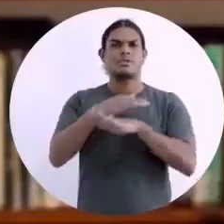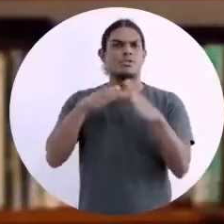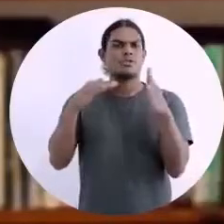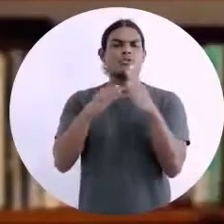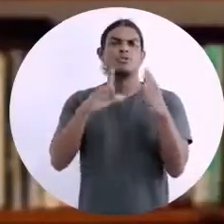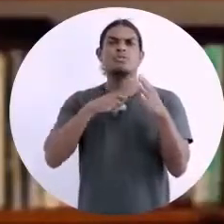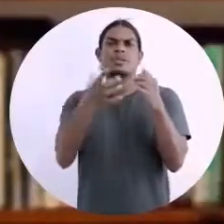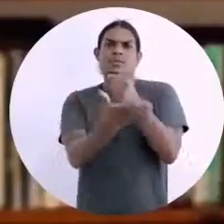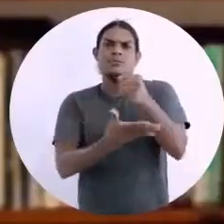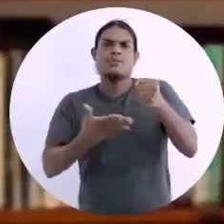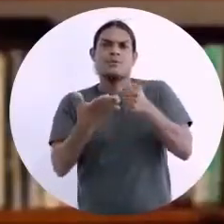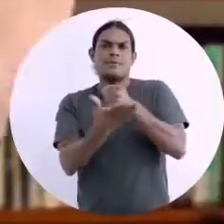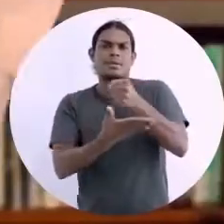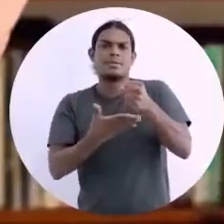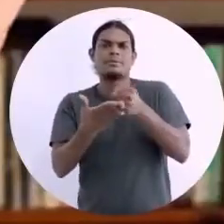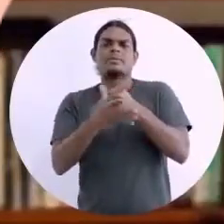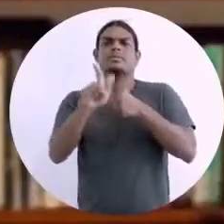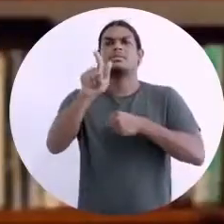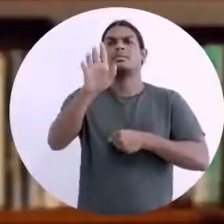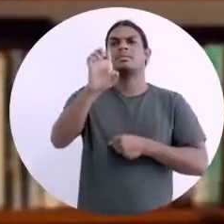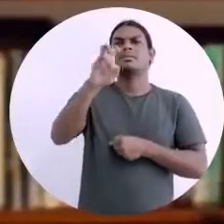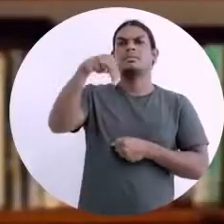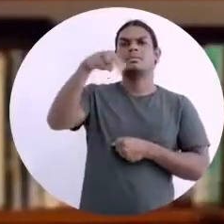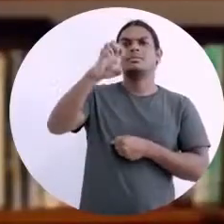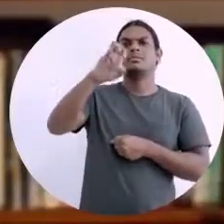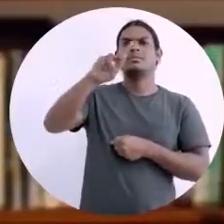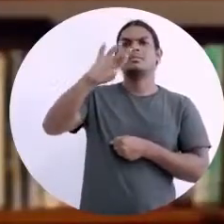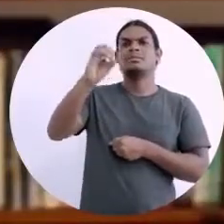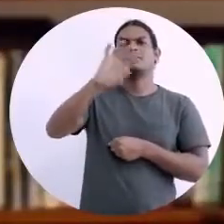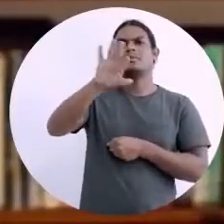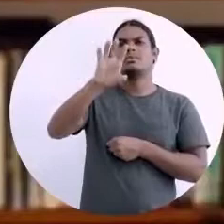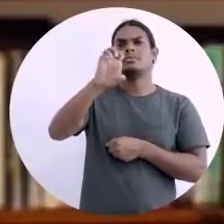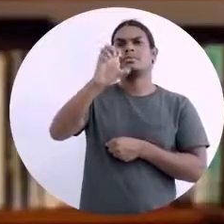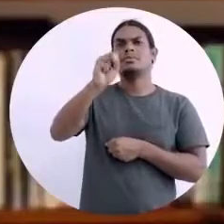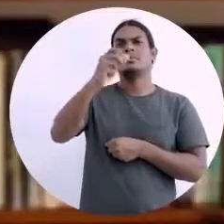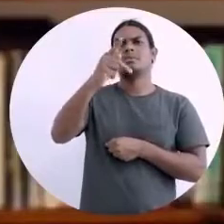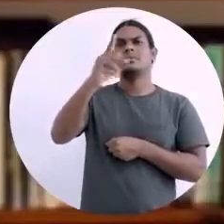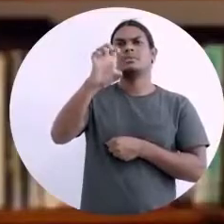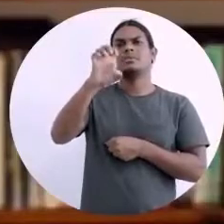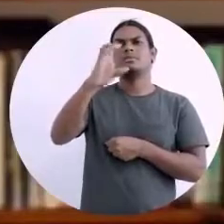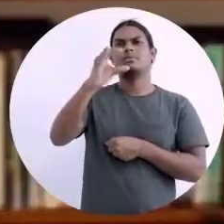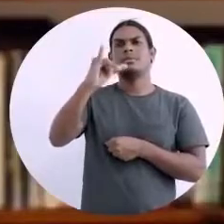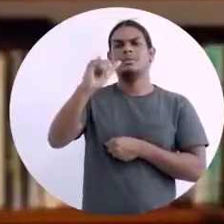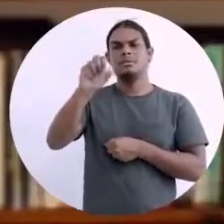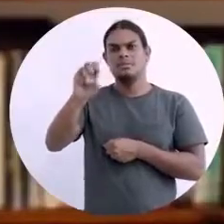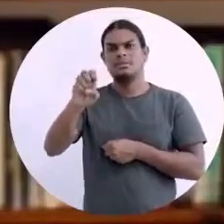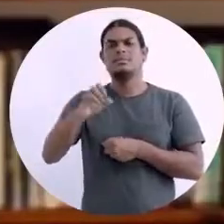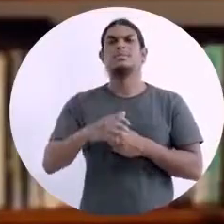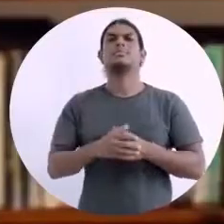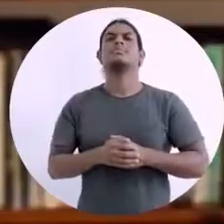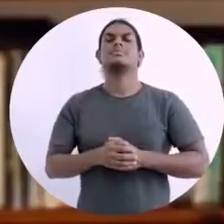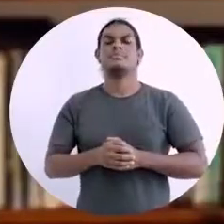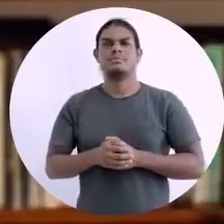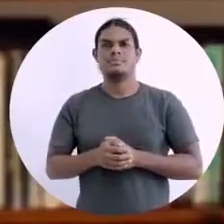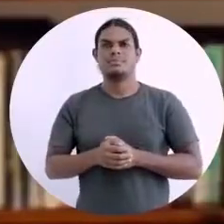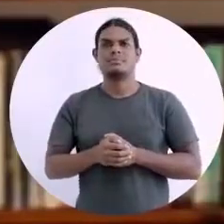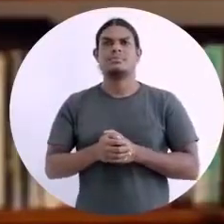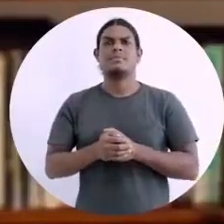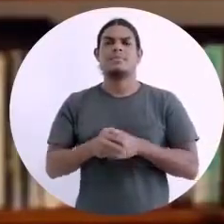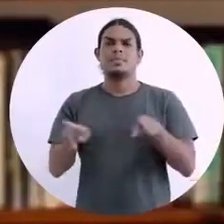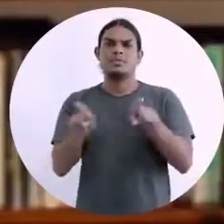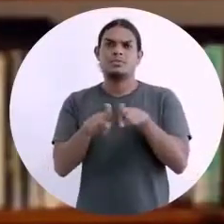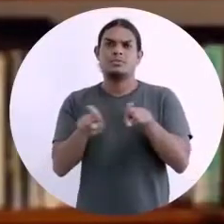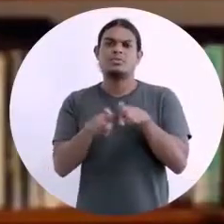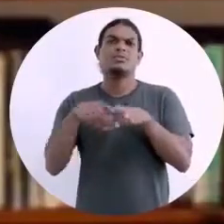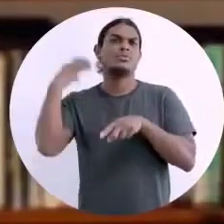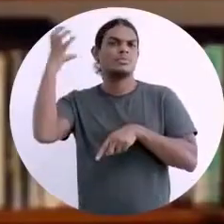base de gênero, espécie e relações. Música é artes, música. Do lado de música tem as outras artes. E se